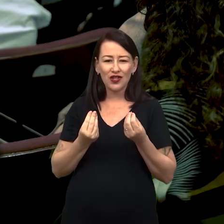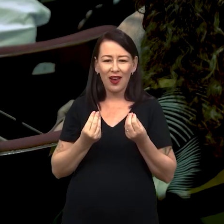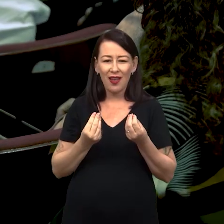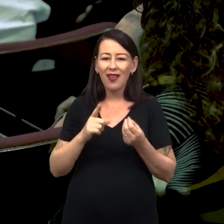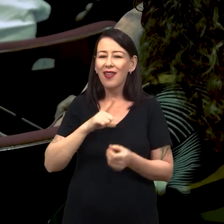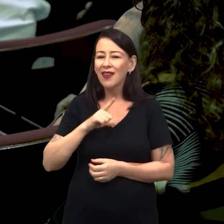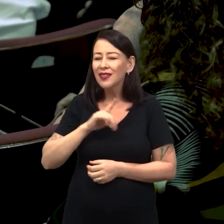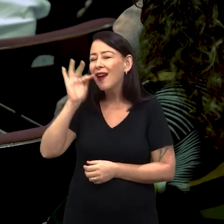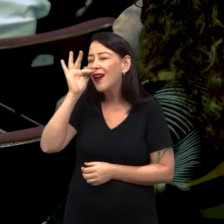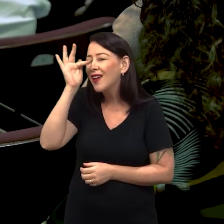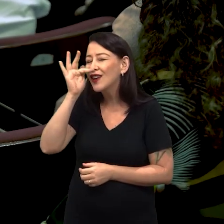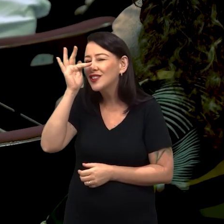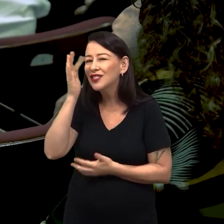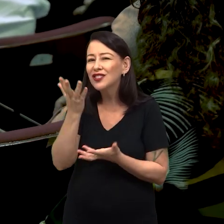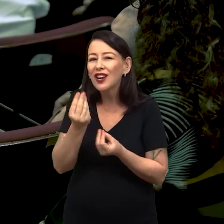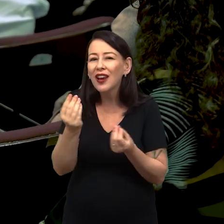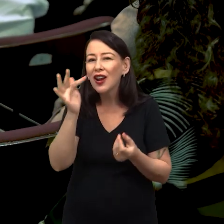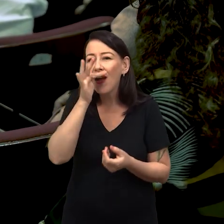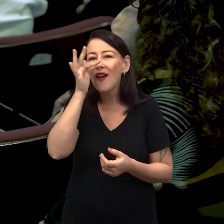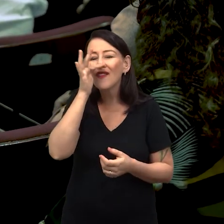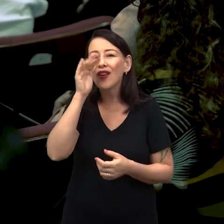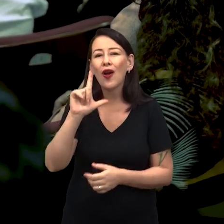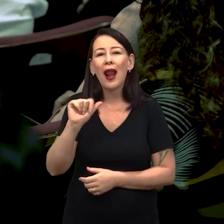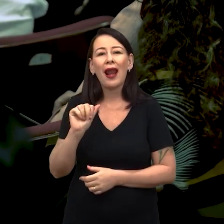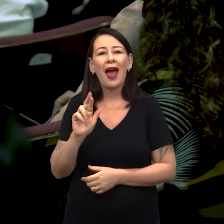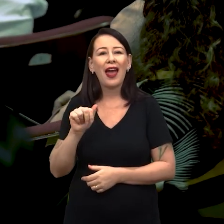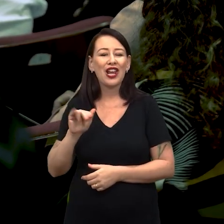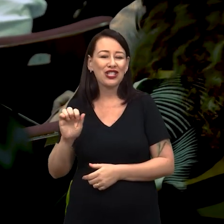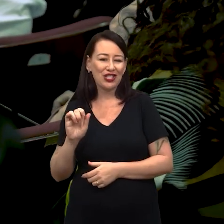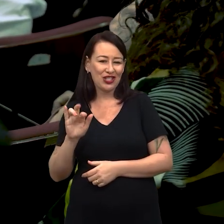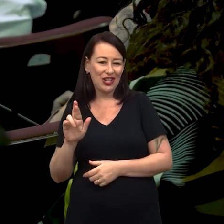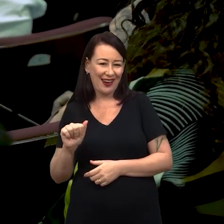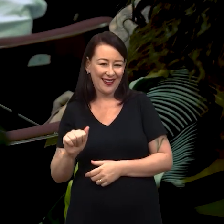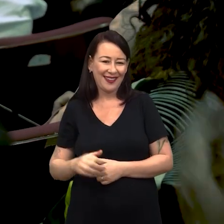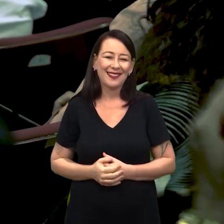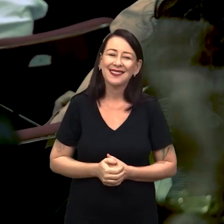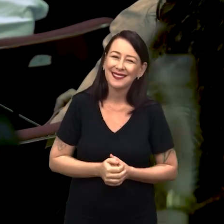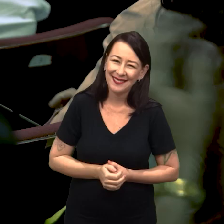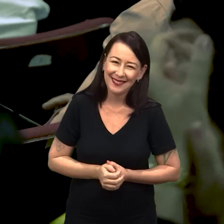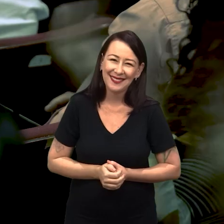cheira claro e rosa e flor de laranjeira.